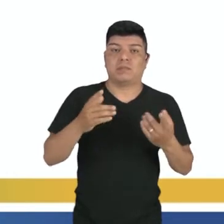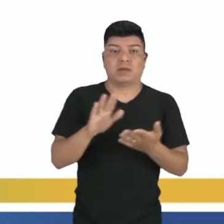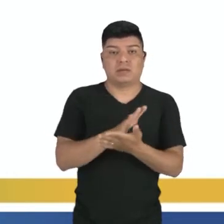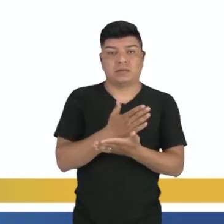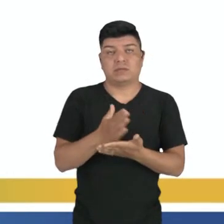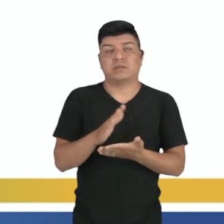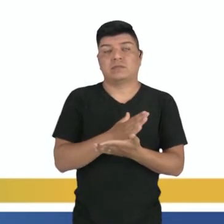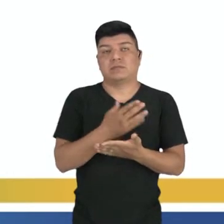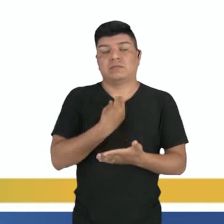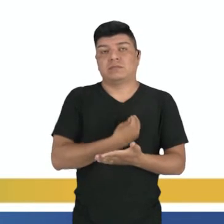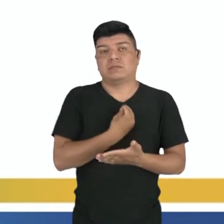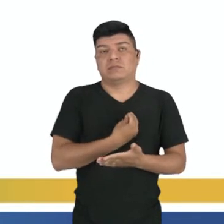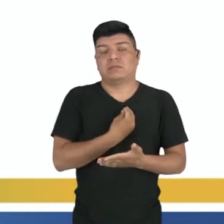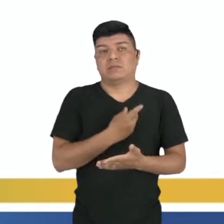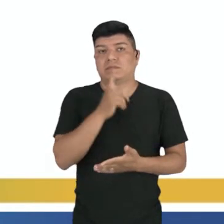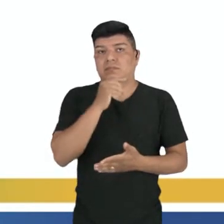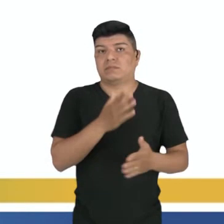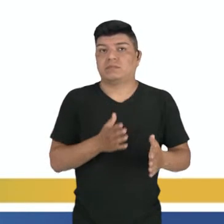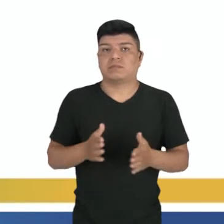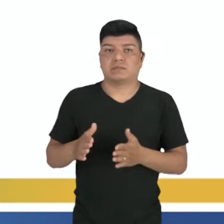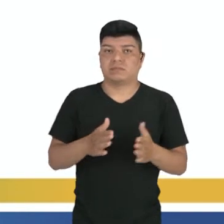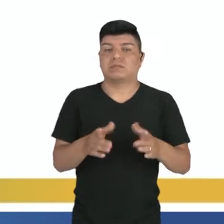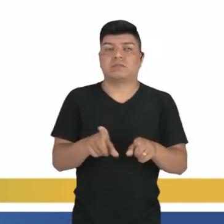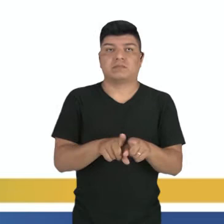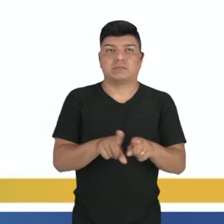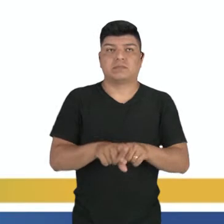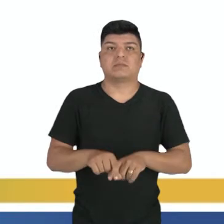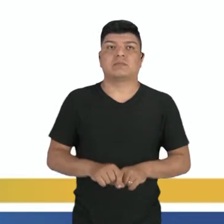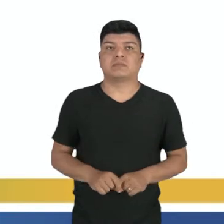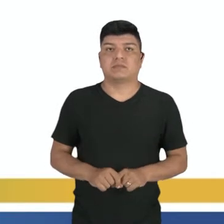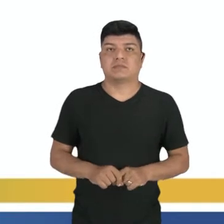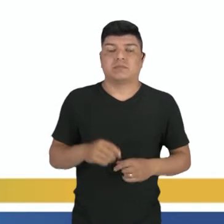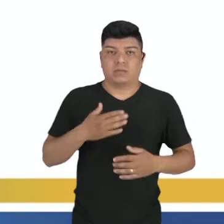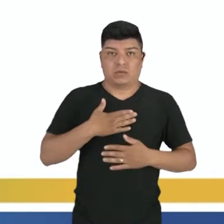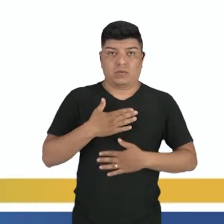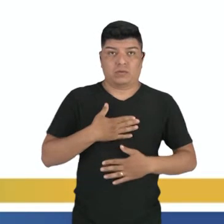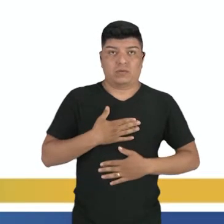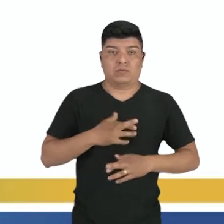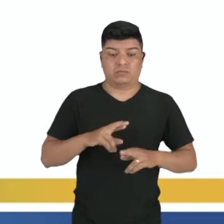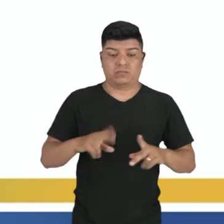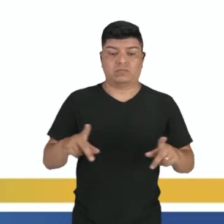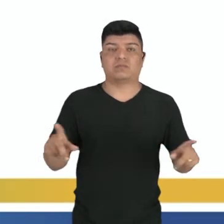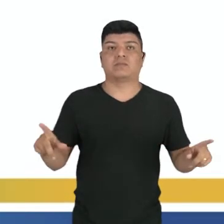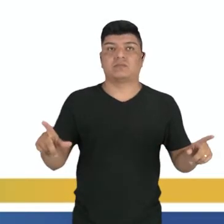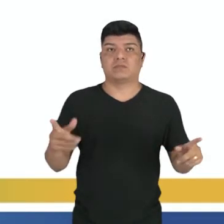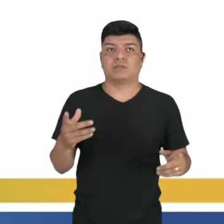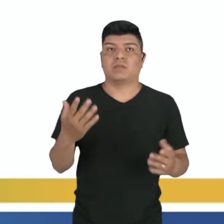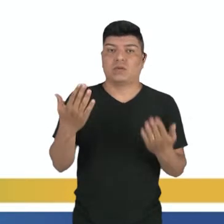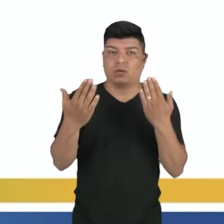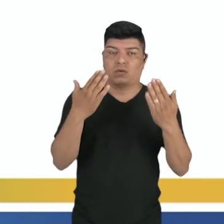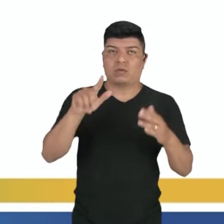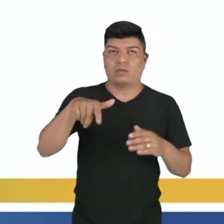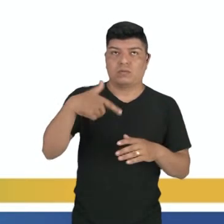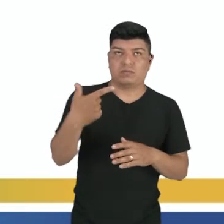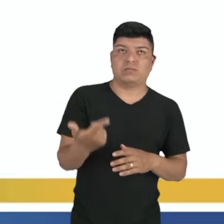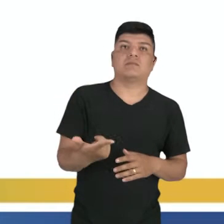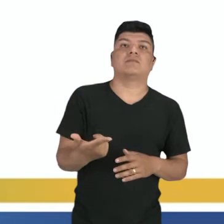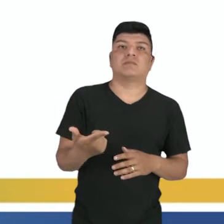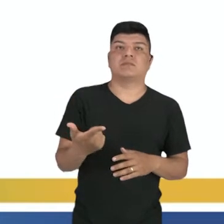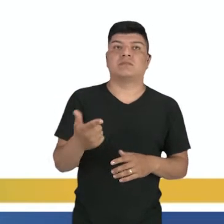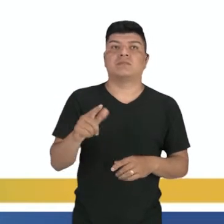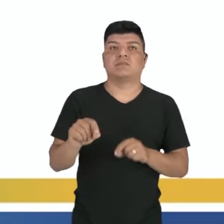início, em um ambiente marinho. E o corpo já é diferente aí em relação ao corpo lá